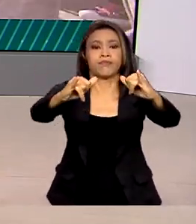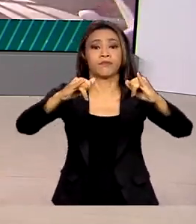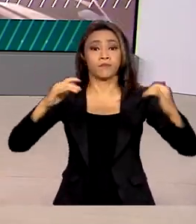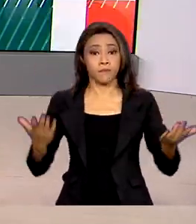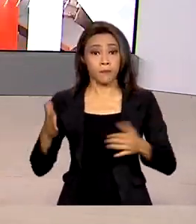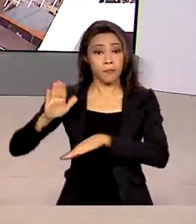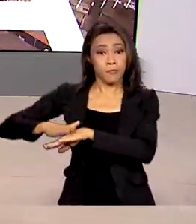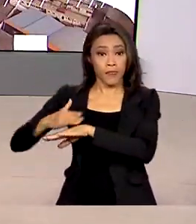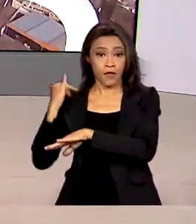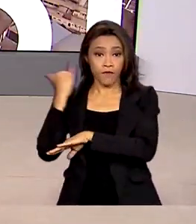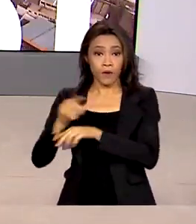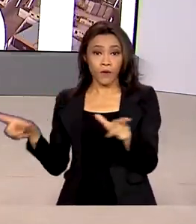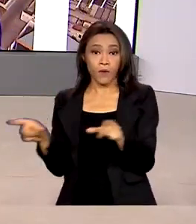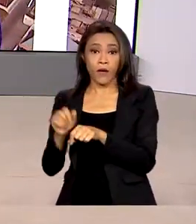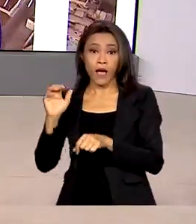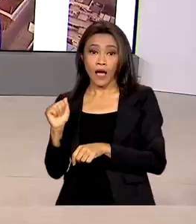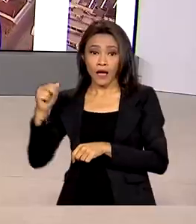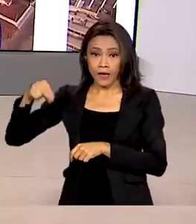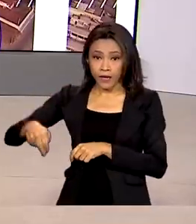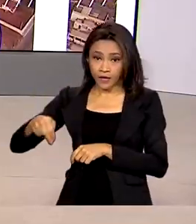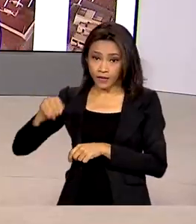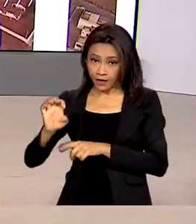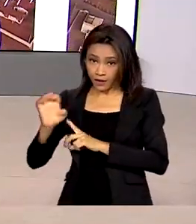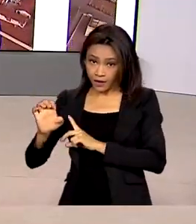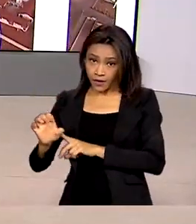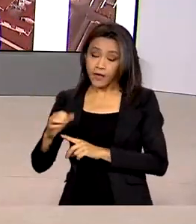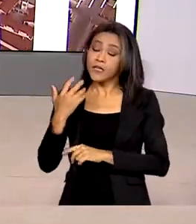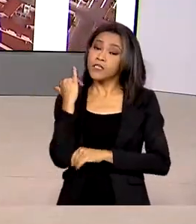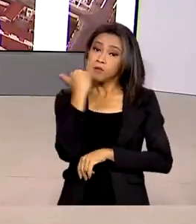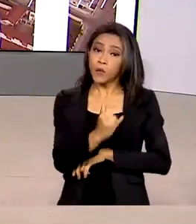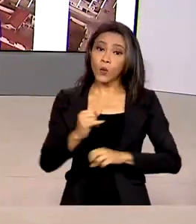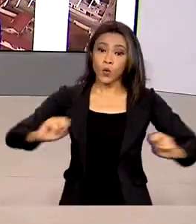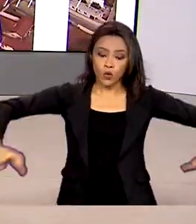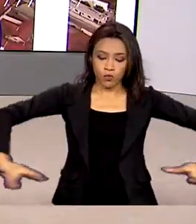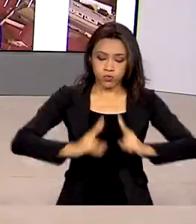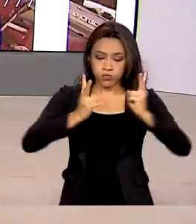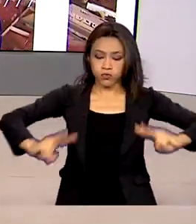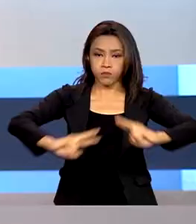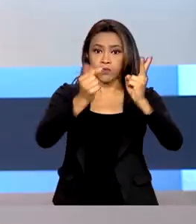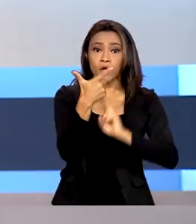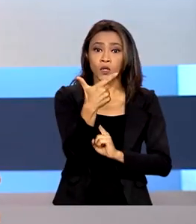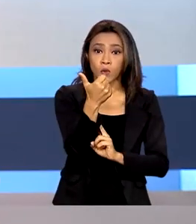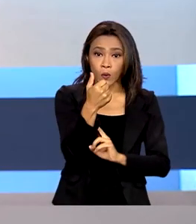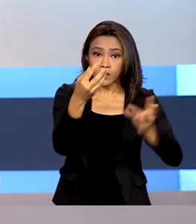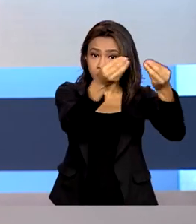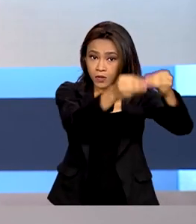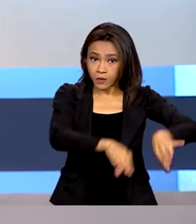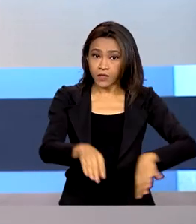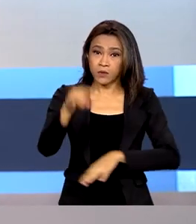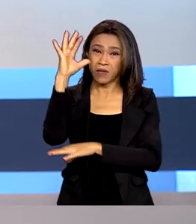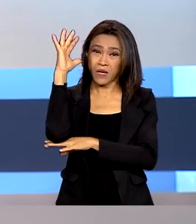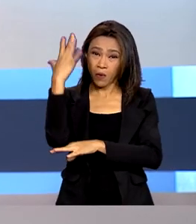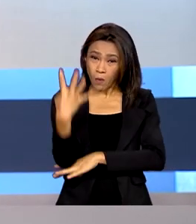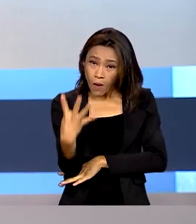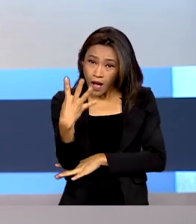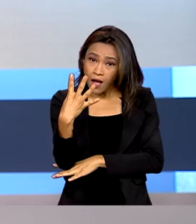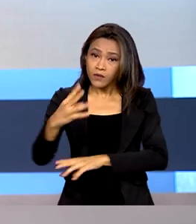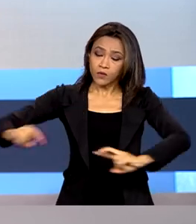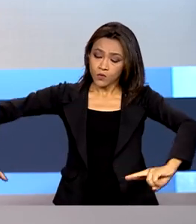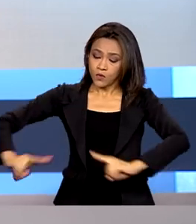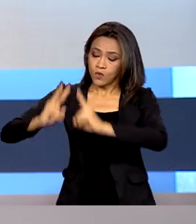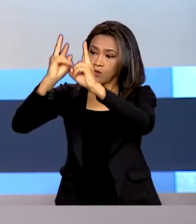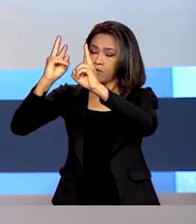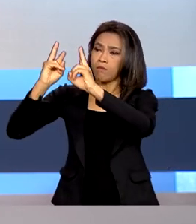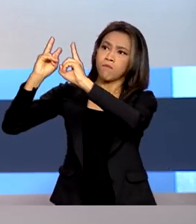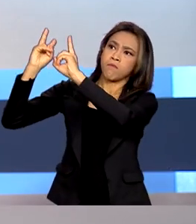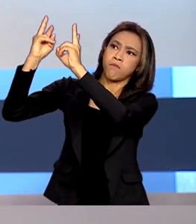de Energia Elétrica, pelo menos 12 torres foram danificadas e 4 derrubadas. Para monitorar de perto a situação